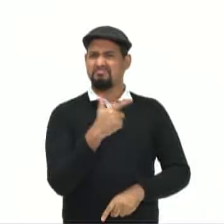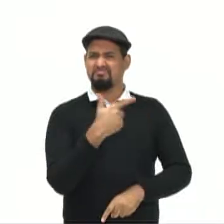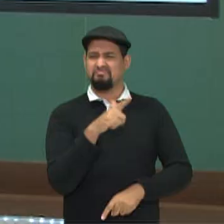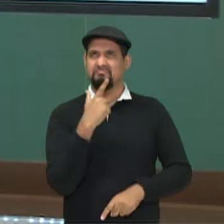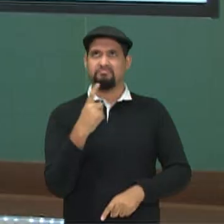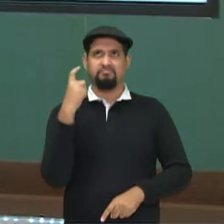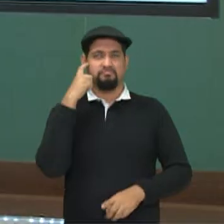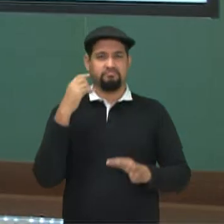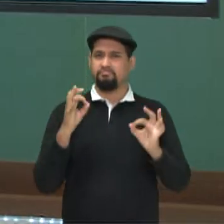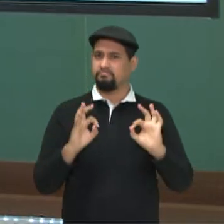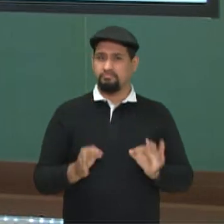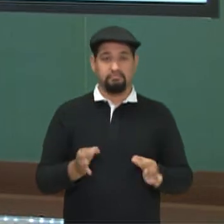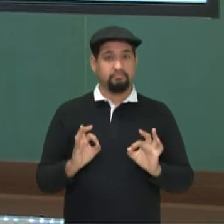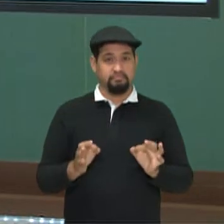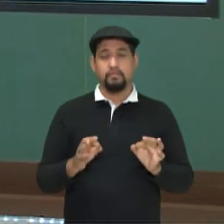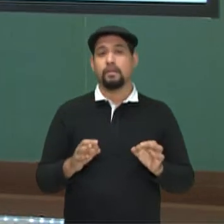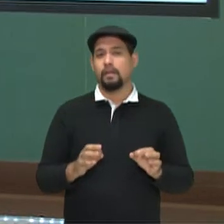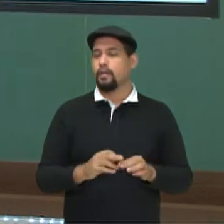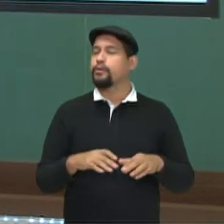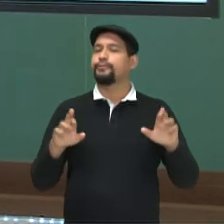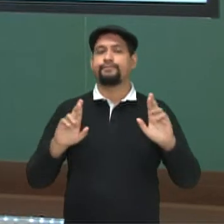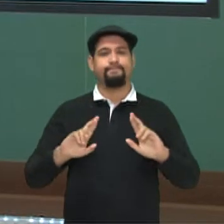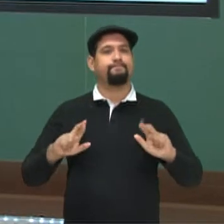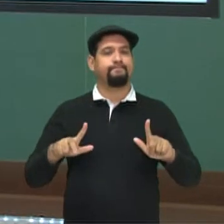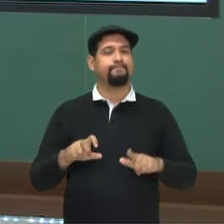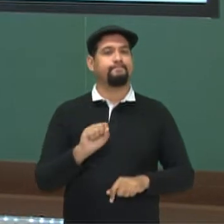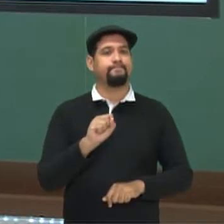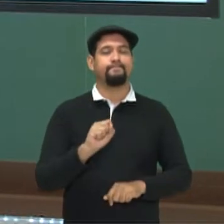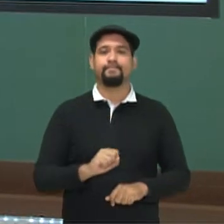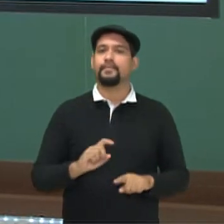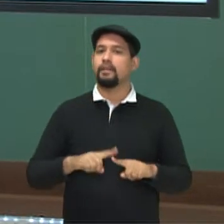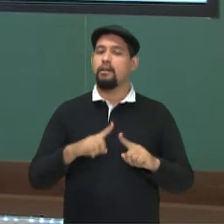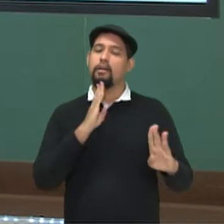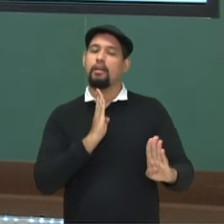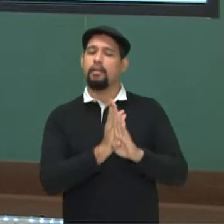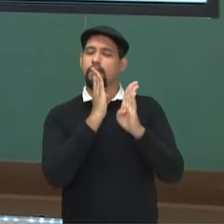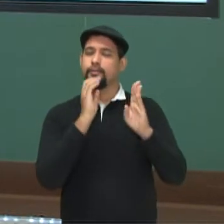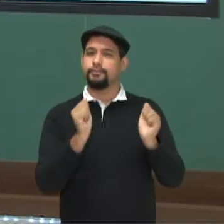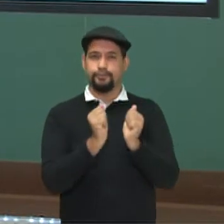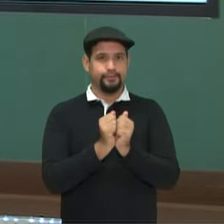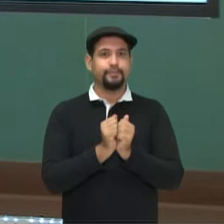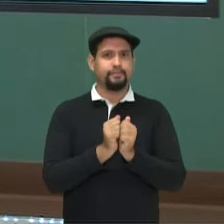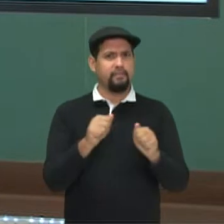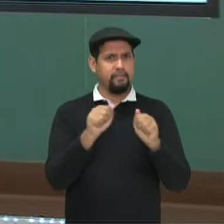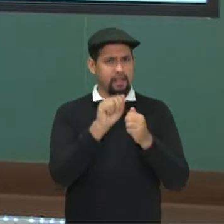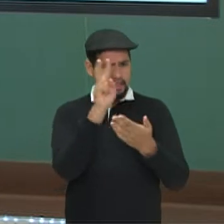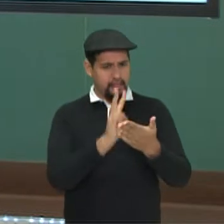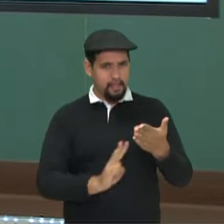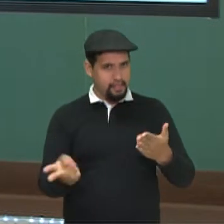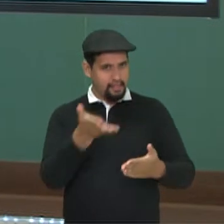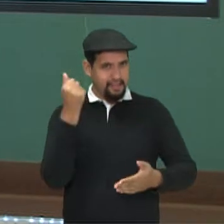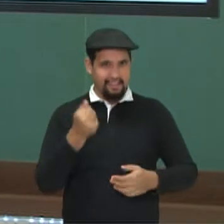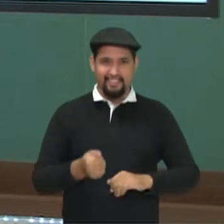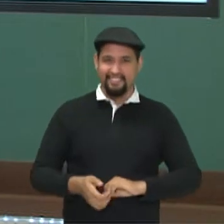lógica. Sim, o título é bem diferente, né? Mas vamos descobrir juntos, então? Vamos fazer a leitura?